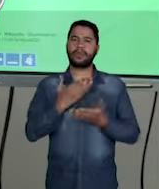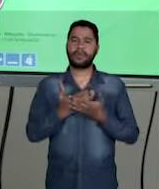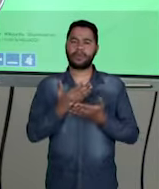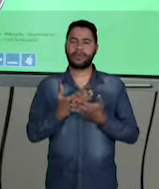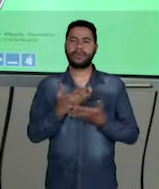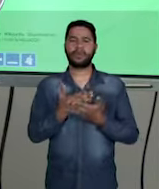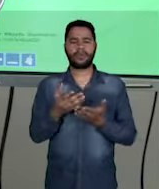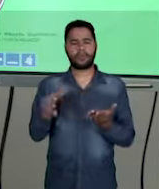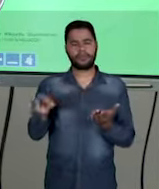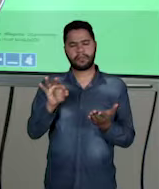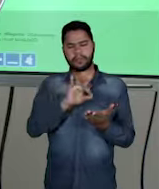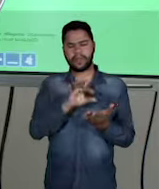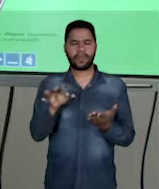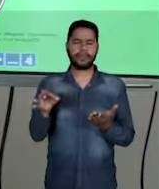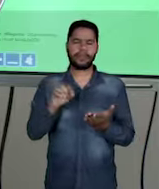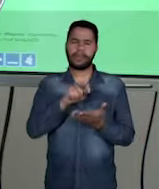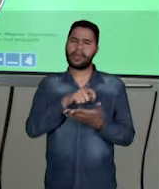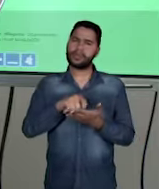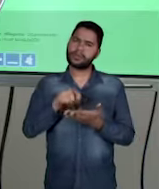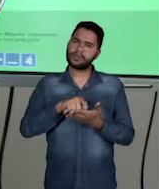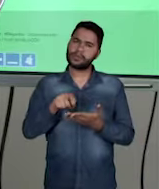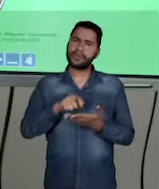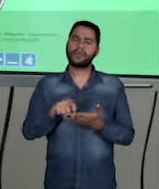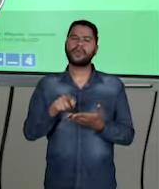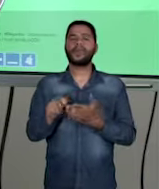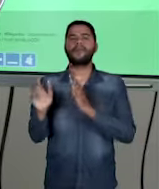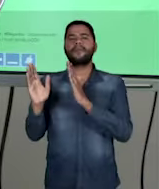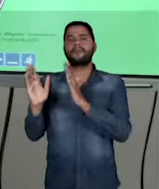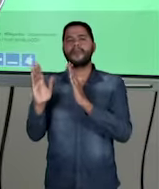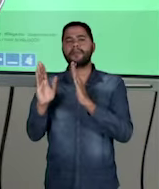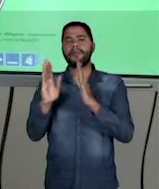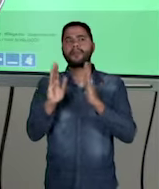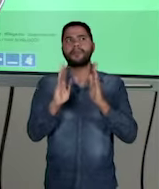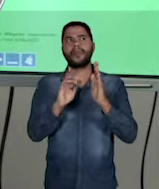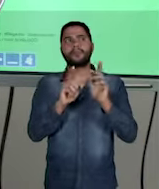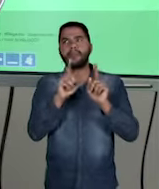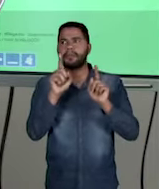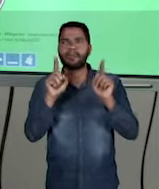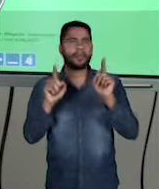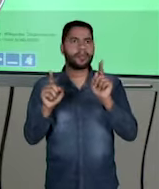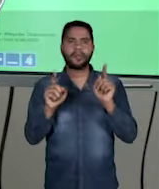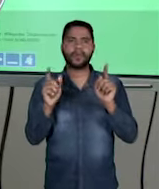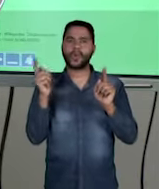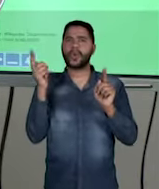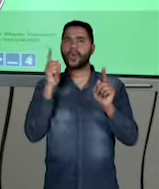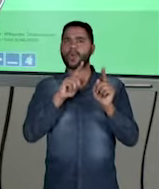caderno, anota com calma, faz um esquema com setinhas que vocês conseguem